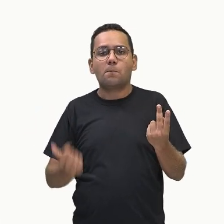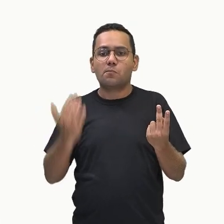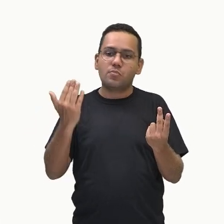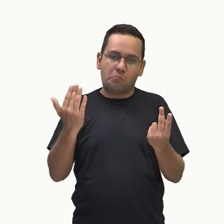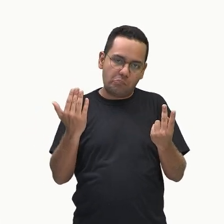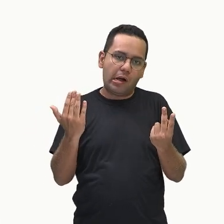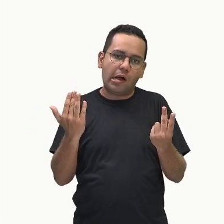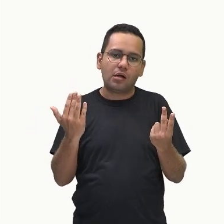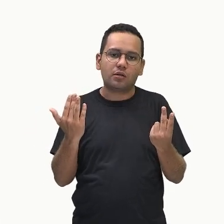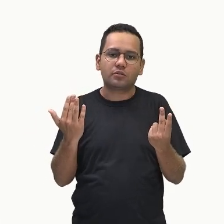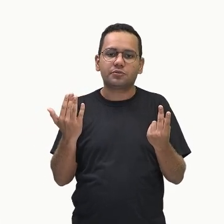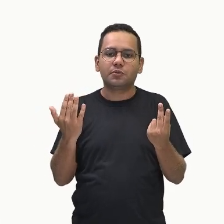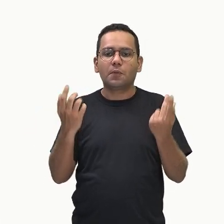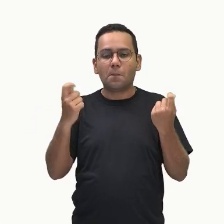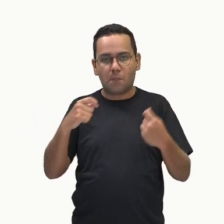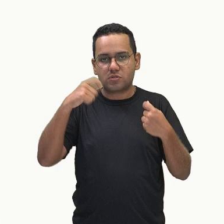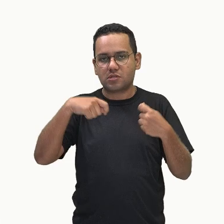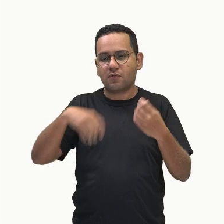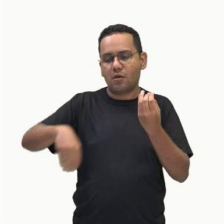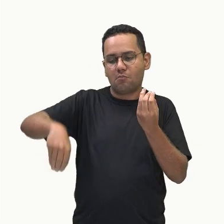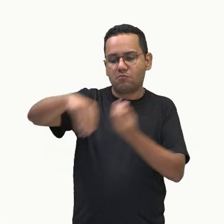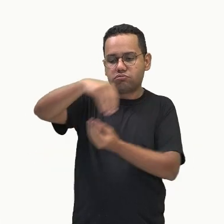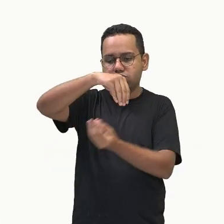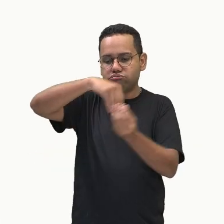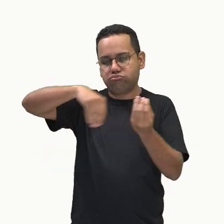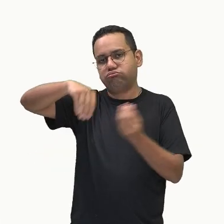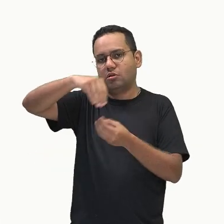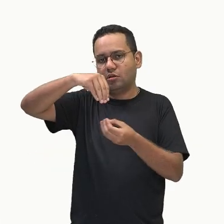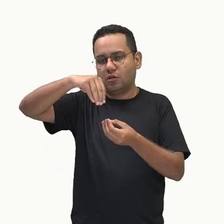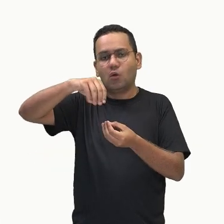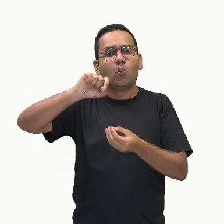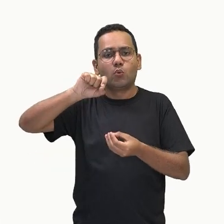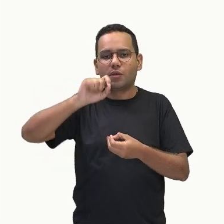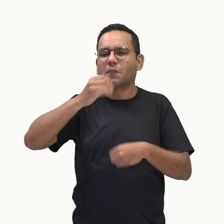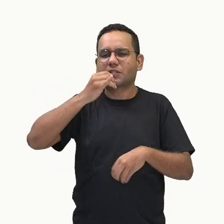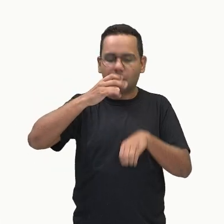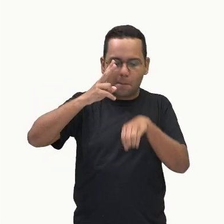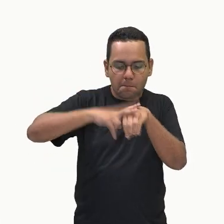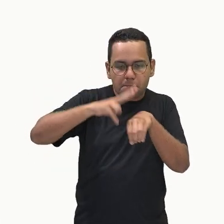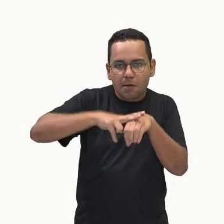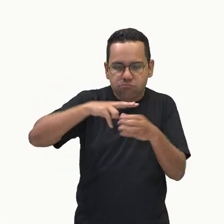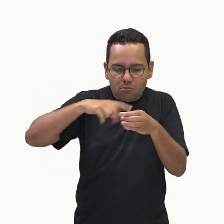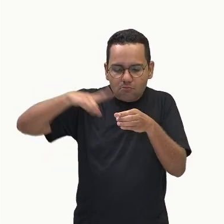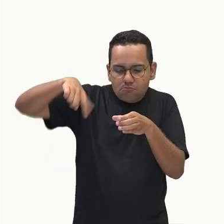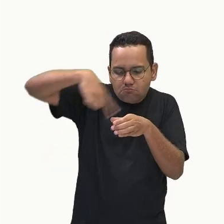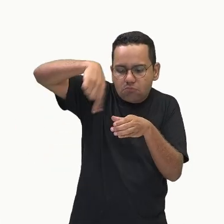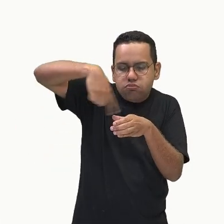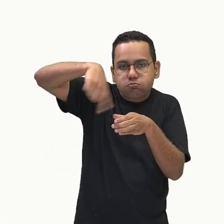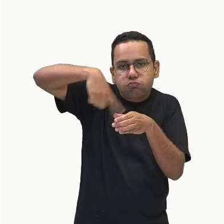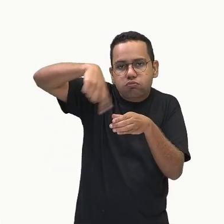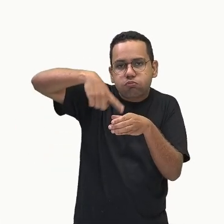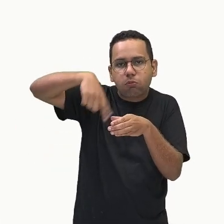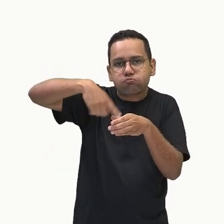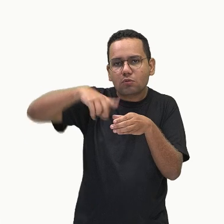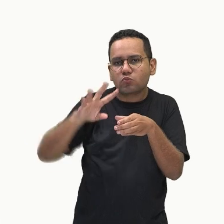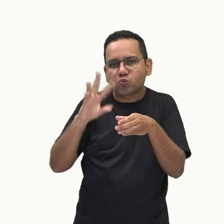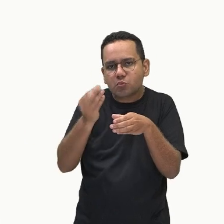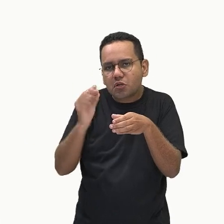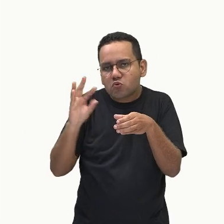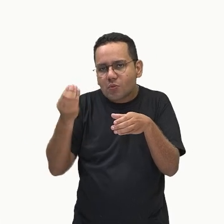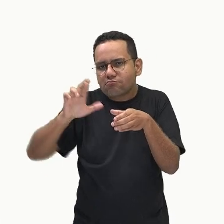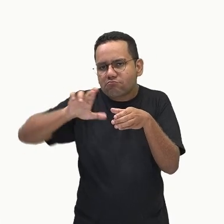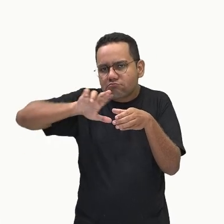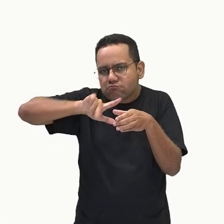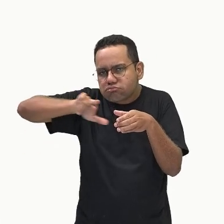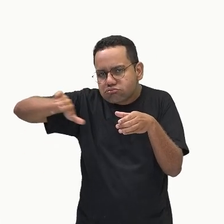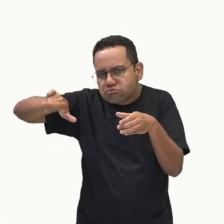são fisicamente misturadas, ou seja, vão ser colocadas em contato uma com a outra, tá bom? Fisicamente misturadas, dentro